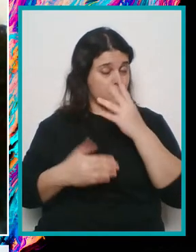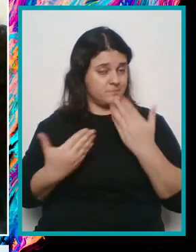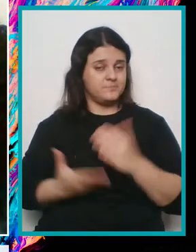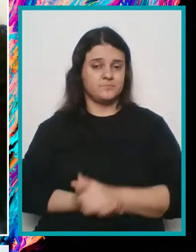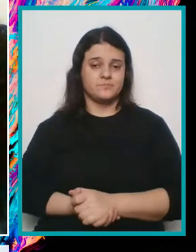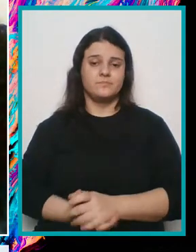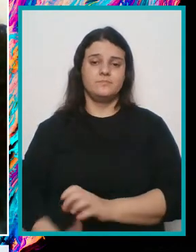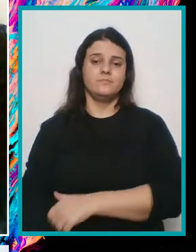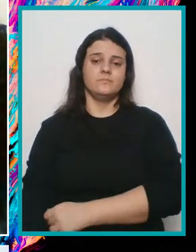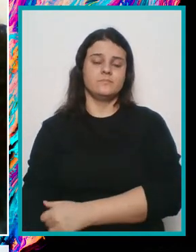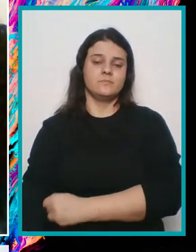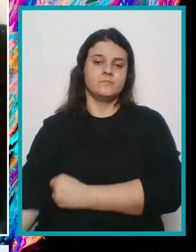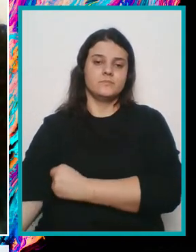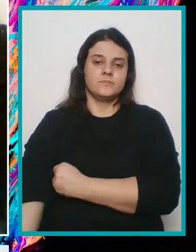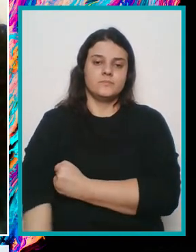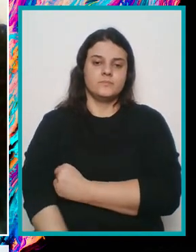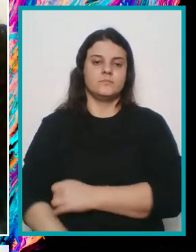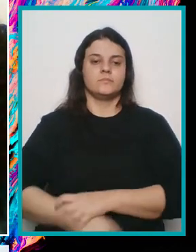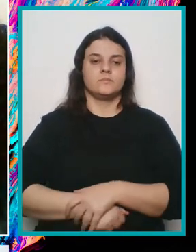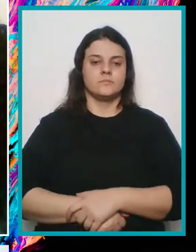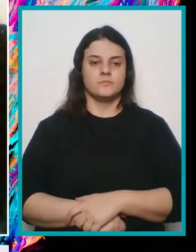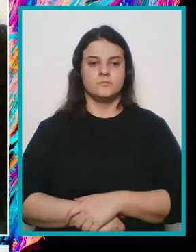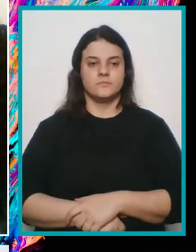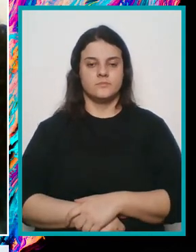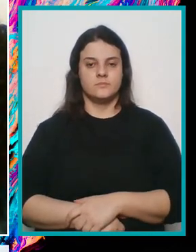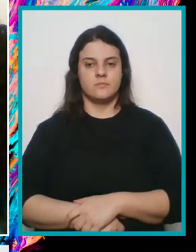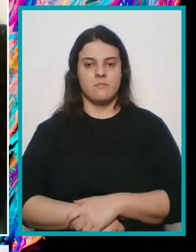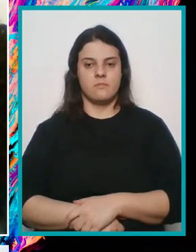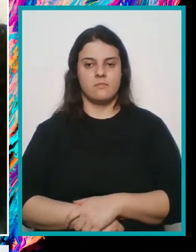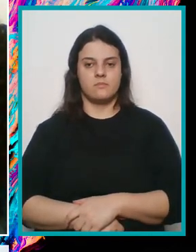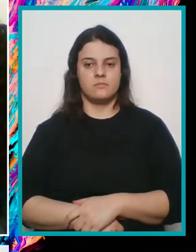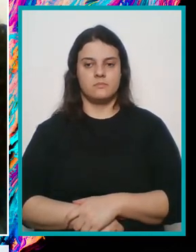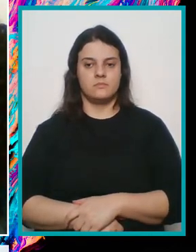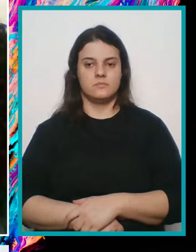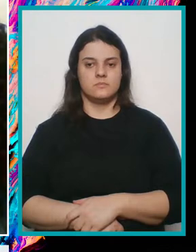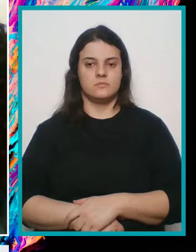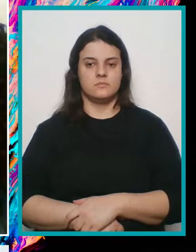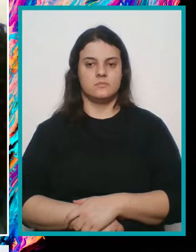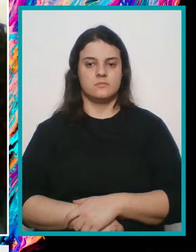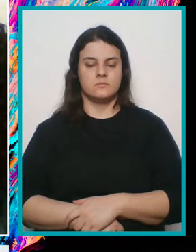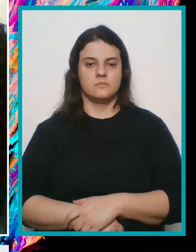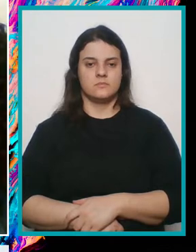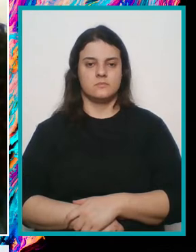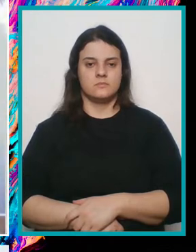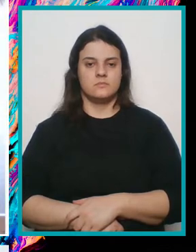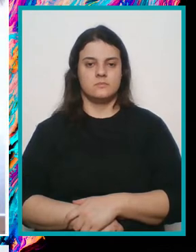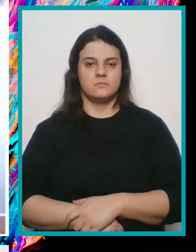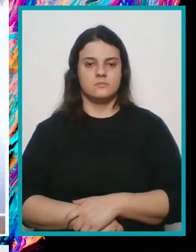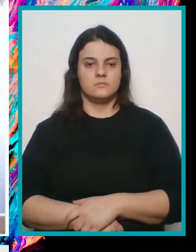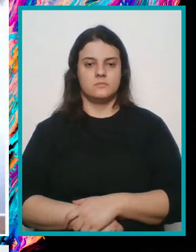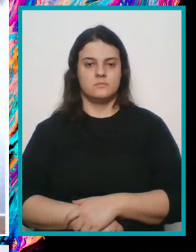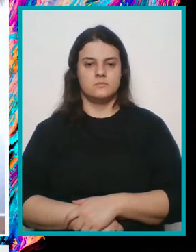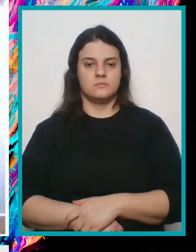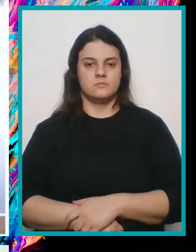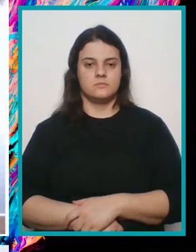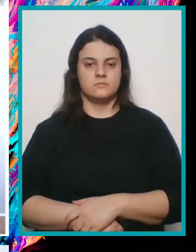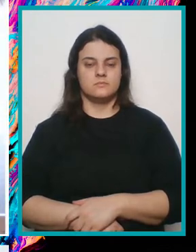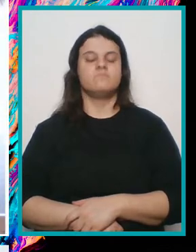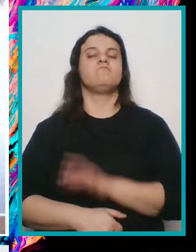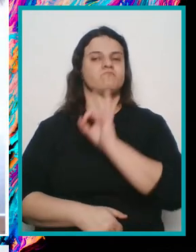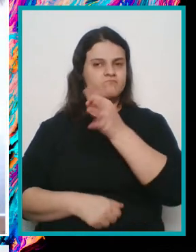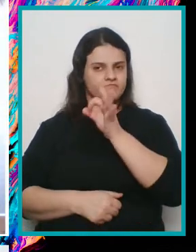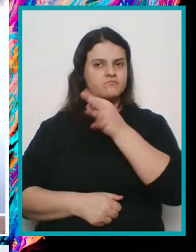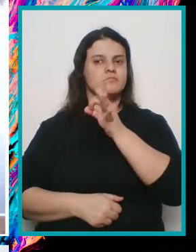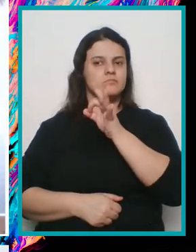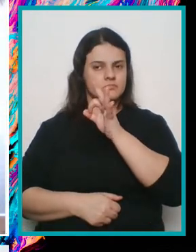Sem dúvida, Vanessa, muito inspiradora a sua resposta. É, justamente estamos onde estamos pela massiva colonização